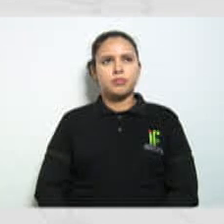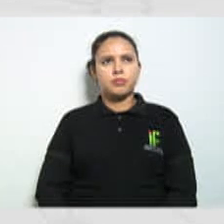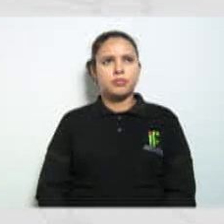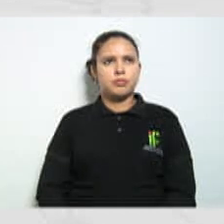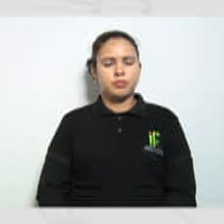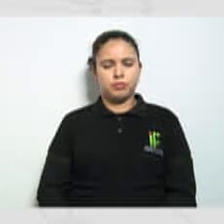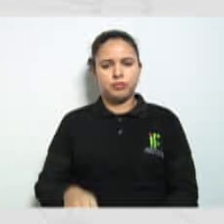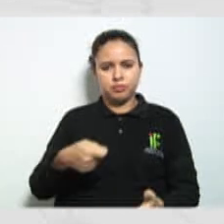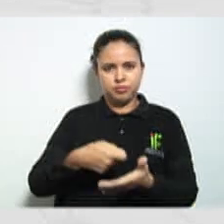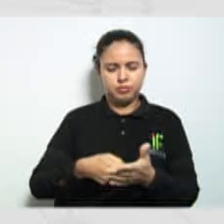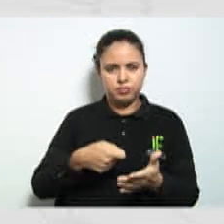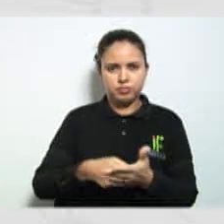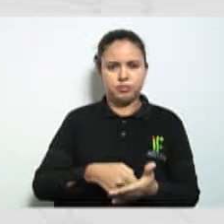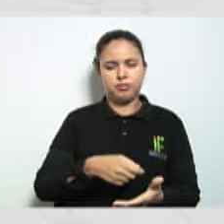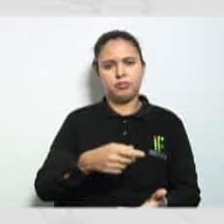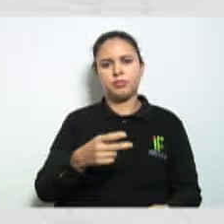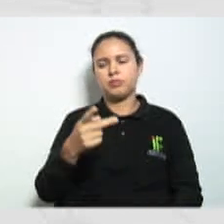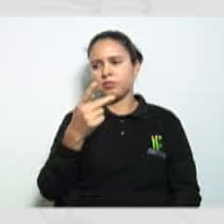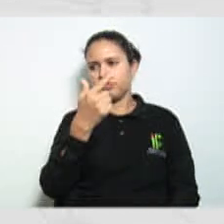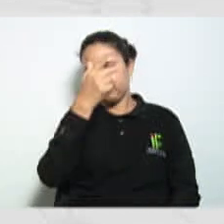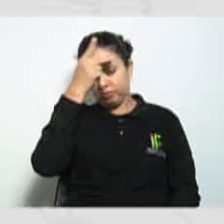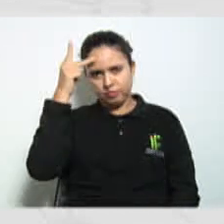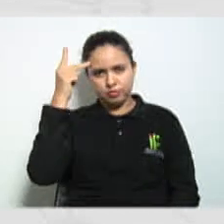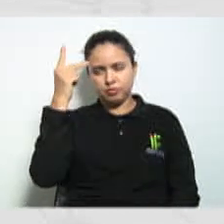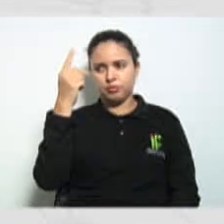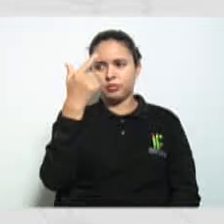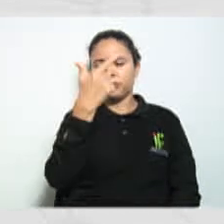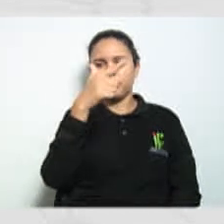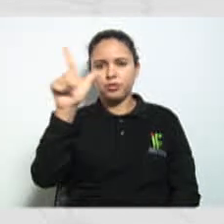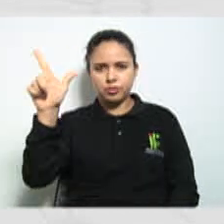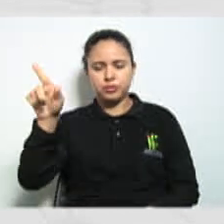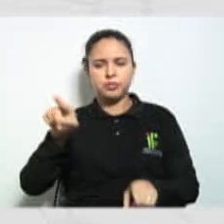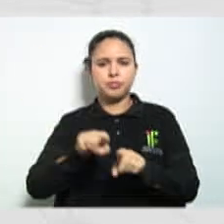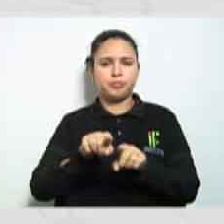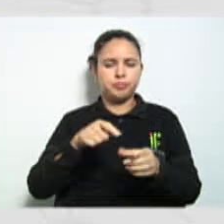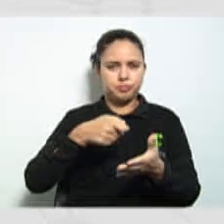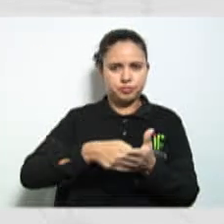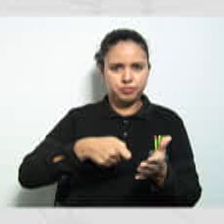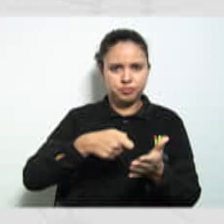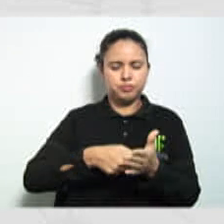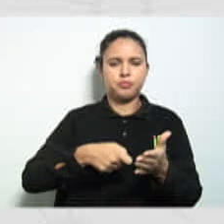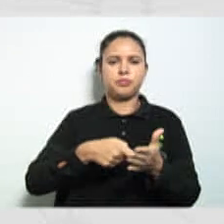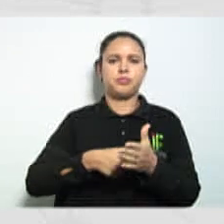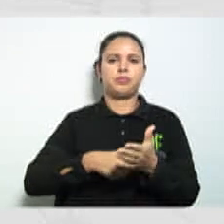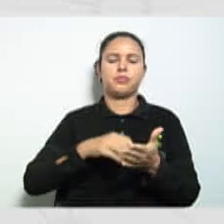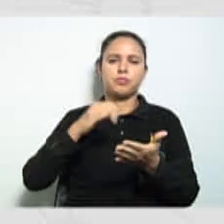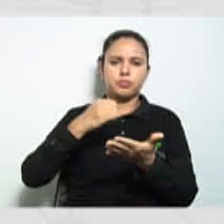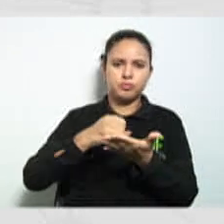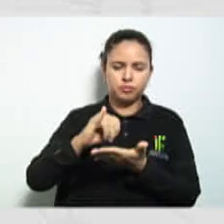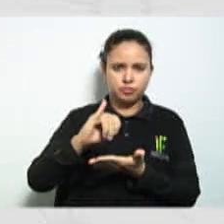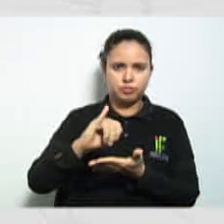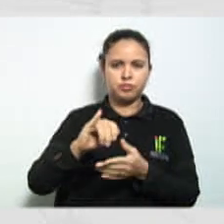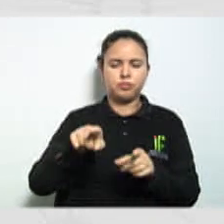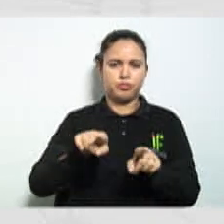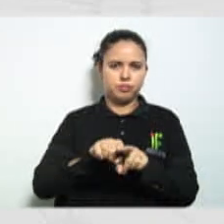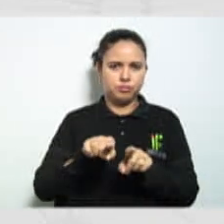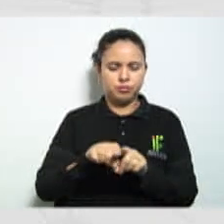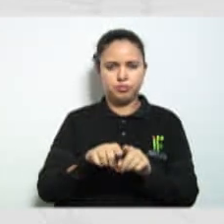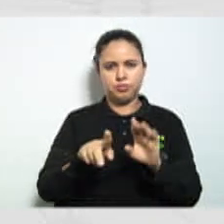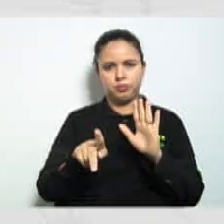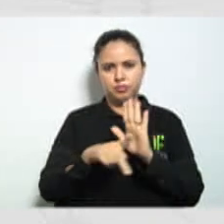Obrigações com terceiros, obrigações fiscais, imposto de renda a pagar, aí eu tenho patrimônio